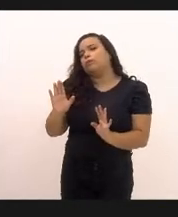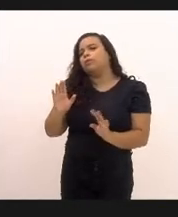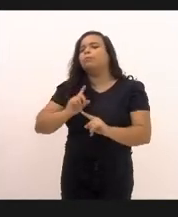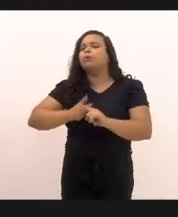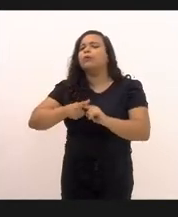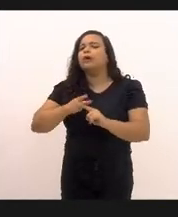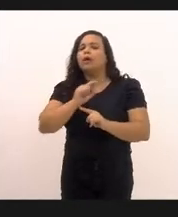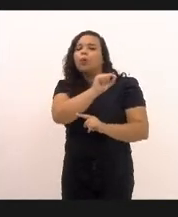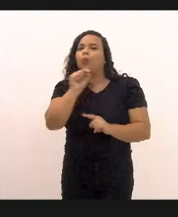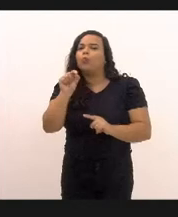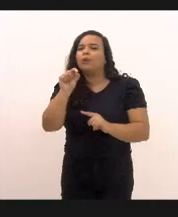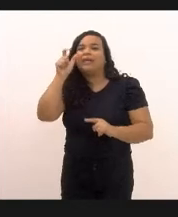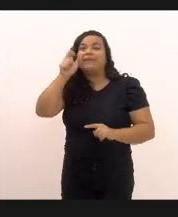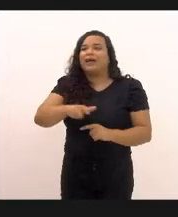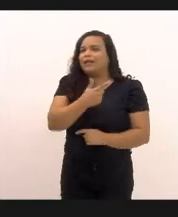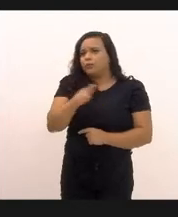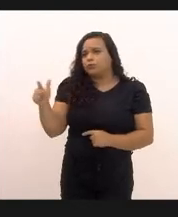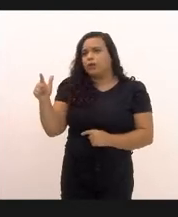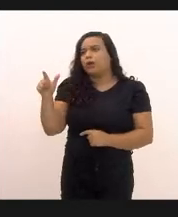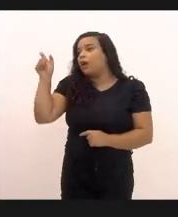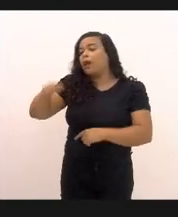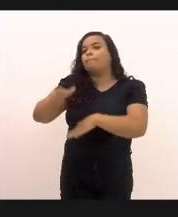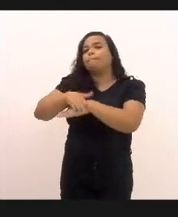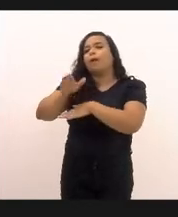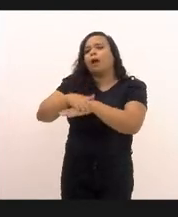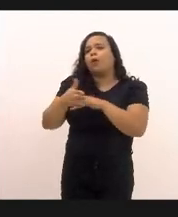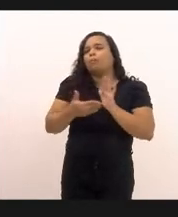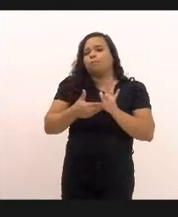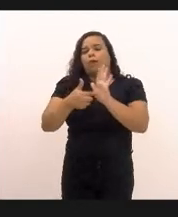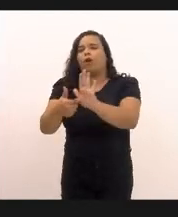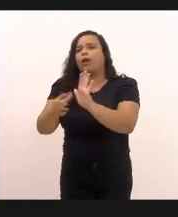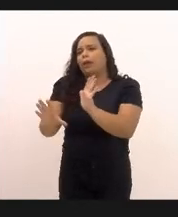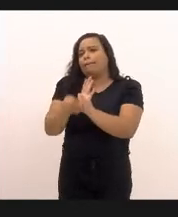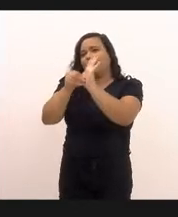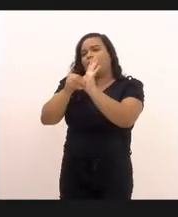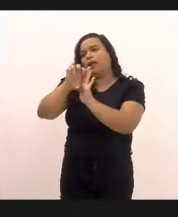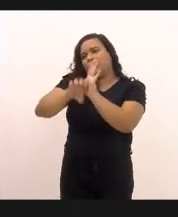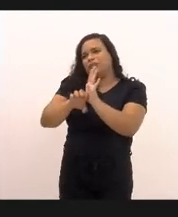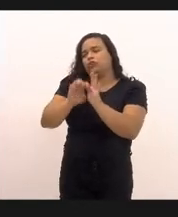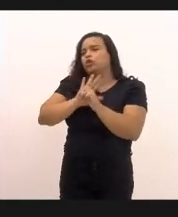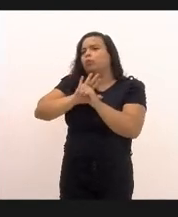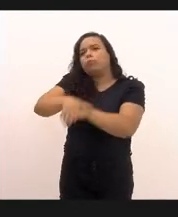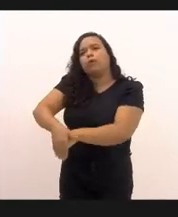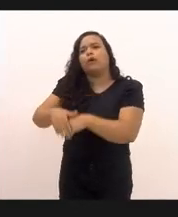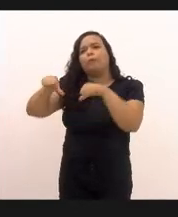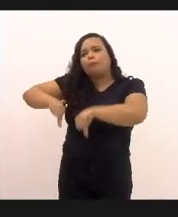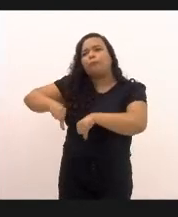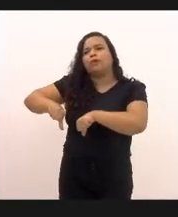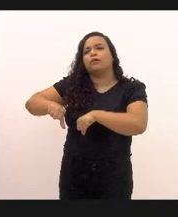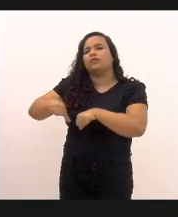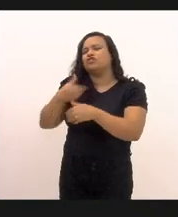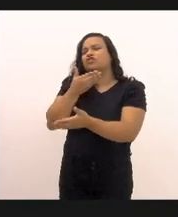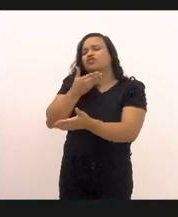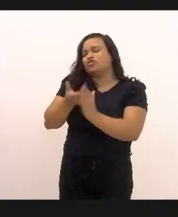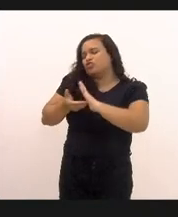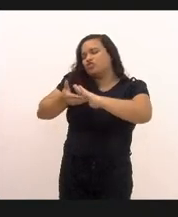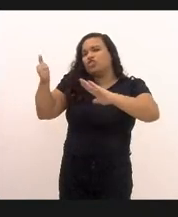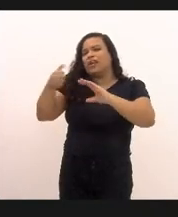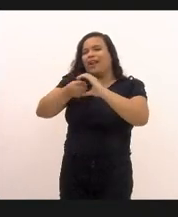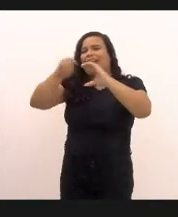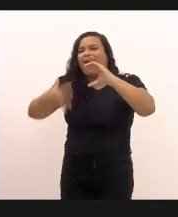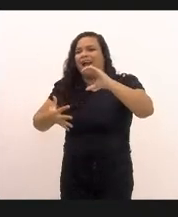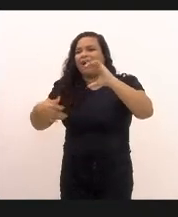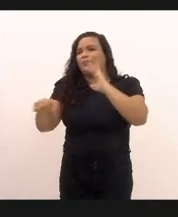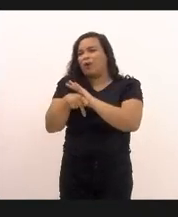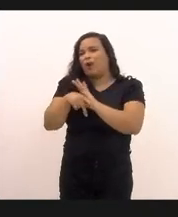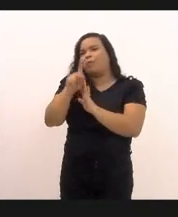ele, ele apresenta emendas supressivas que descaracterizam a ideia original do projeto,